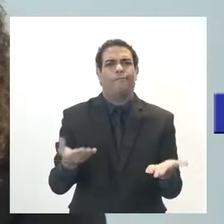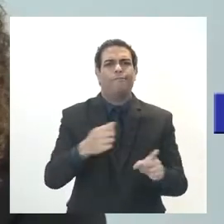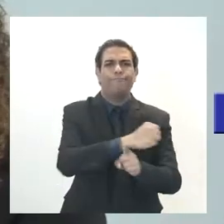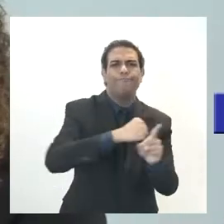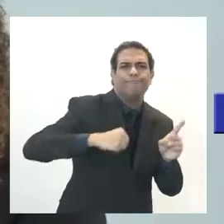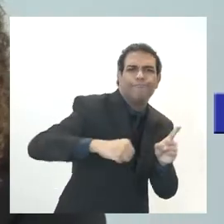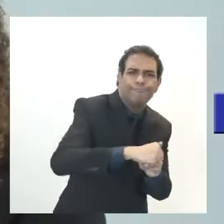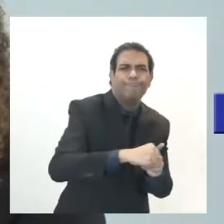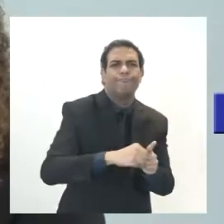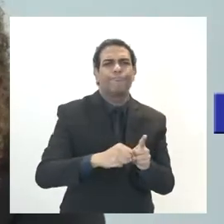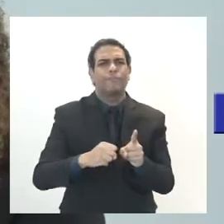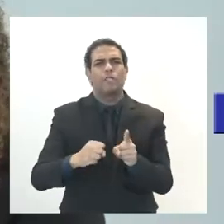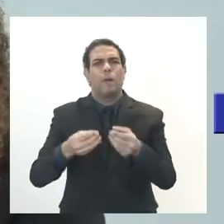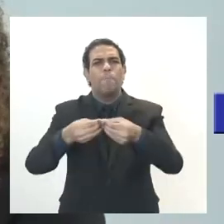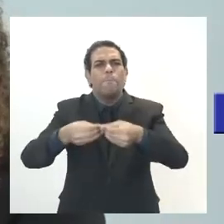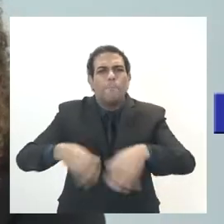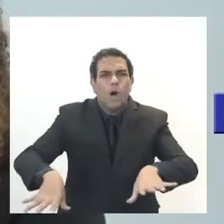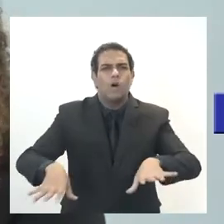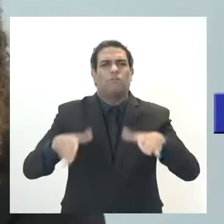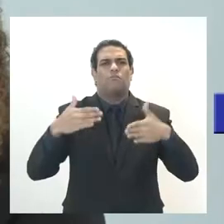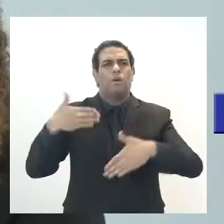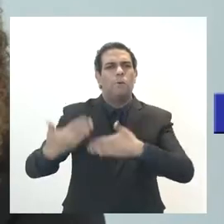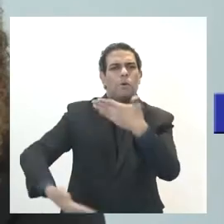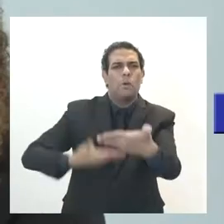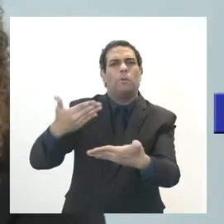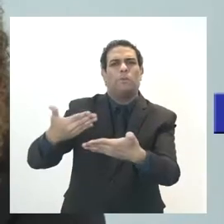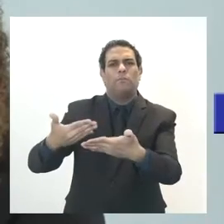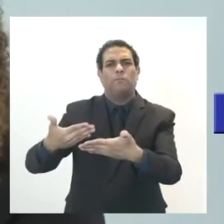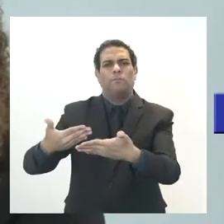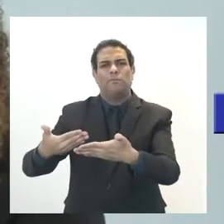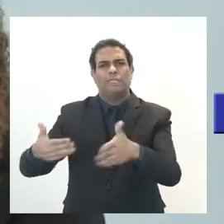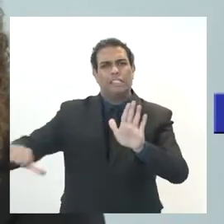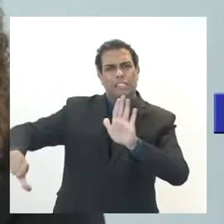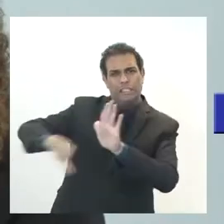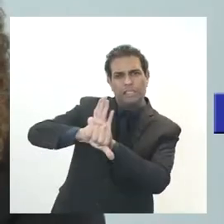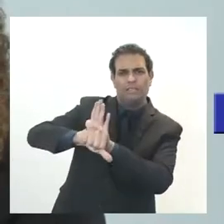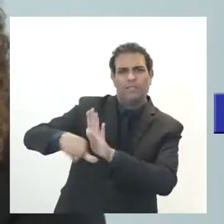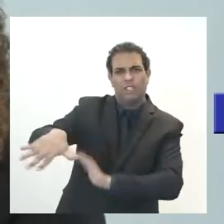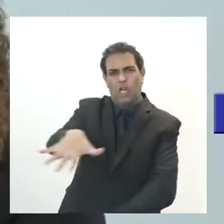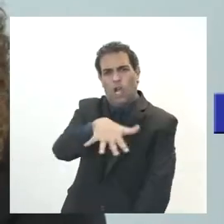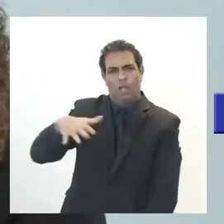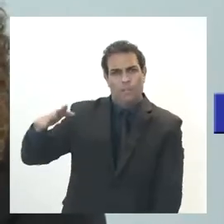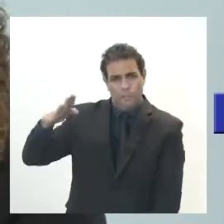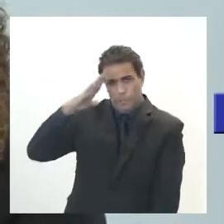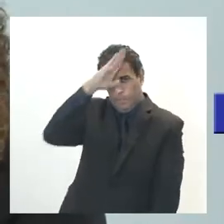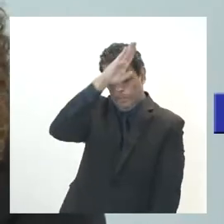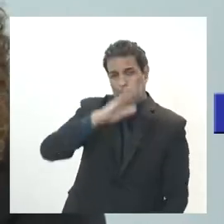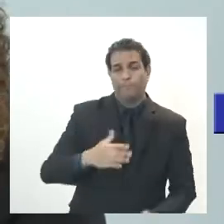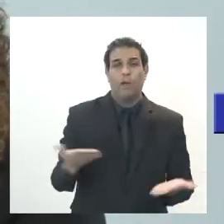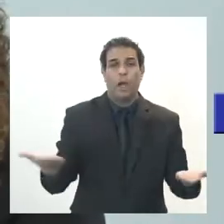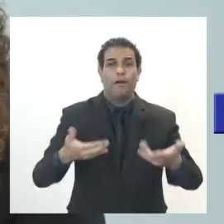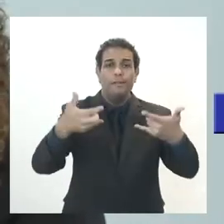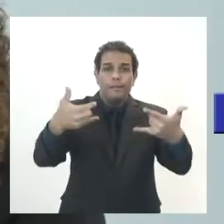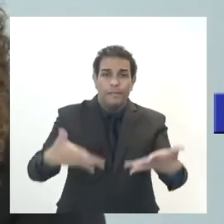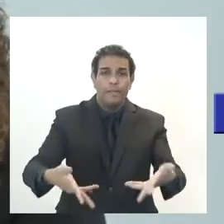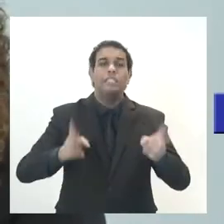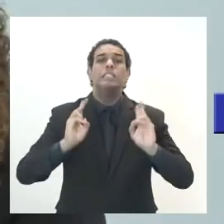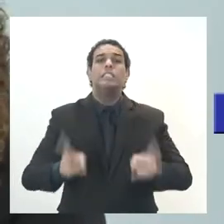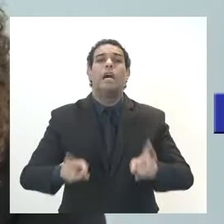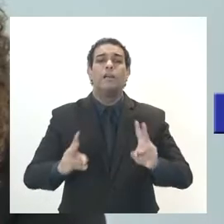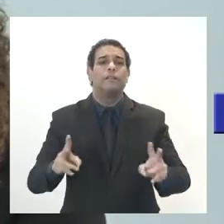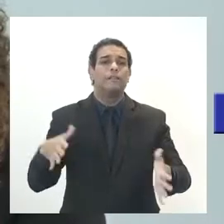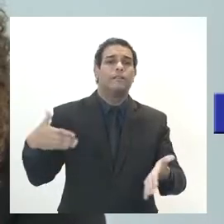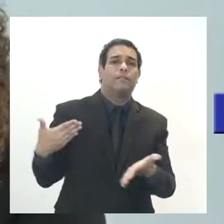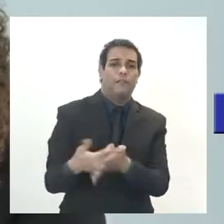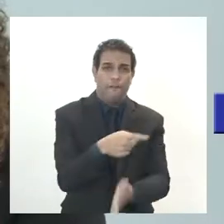com a possibilidade de uma ruptura é desse projeto fascista que está em curso no nosso país então eu quero dizer como sempre